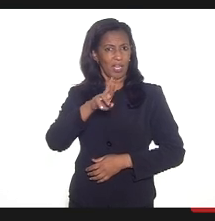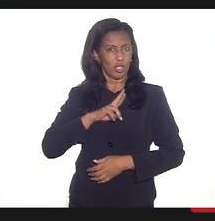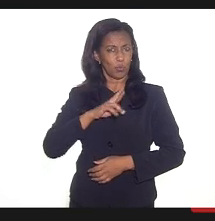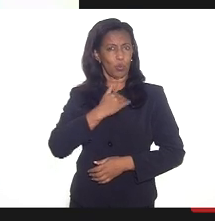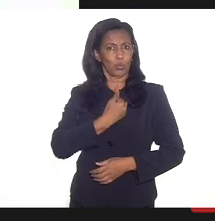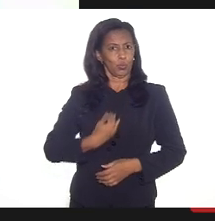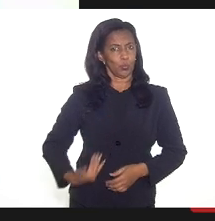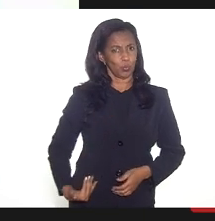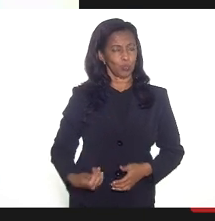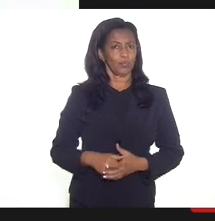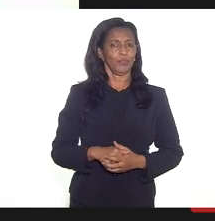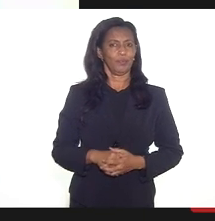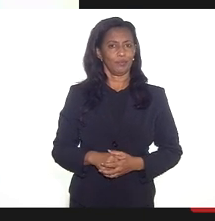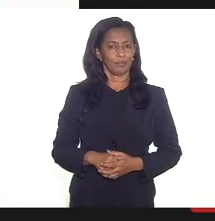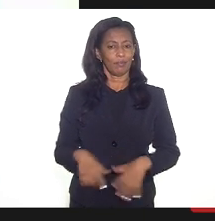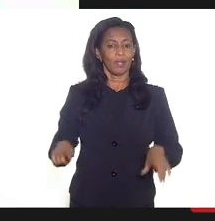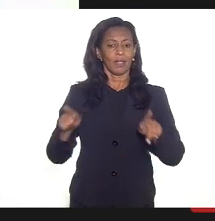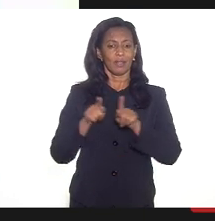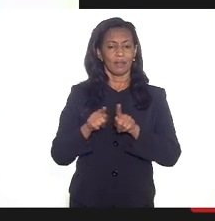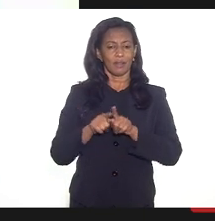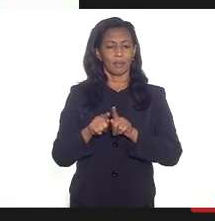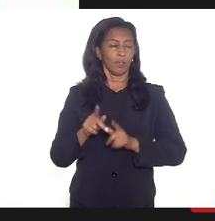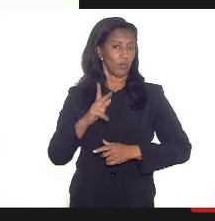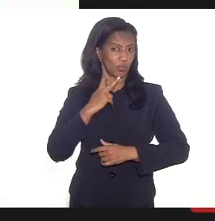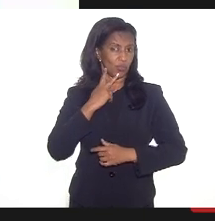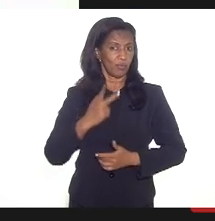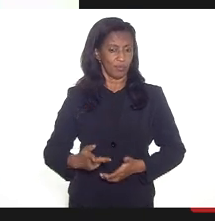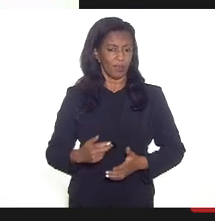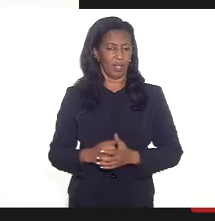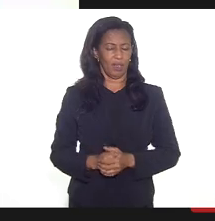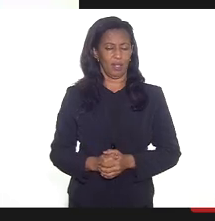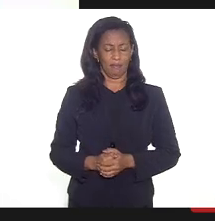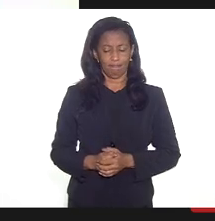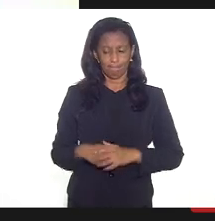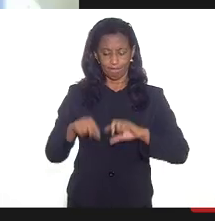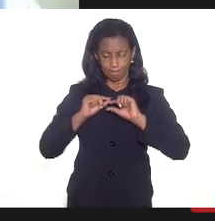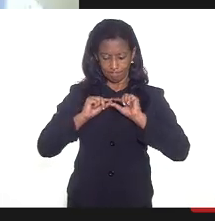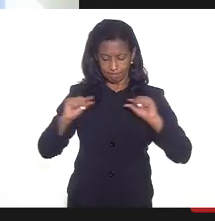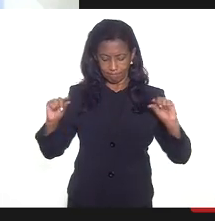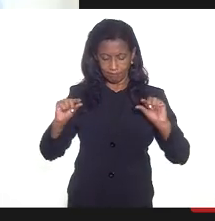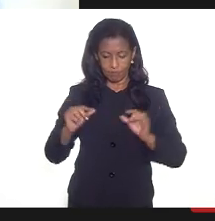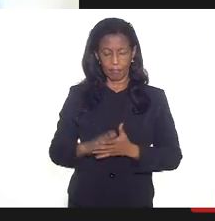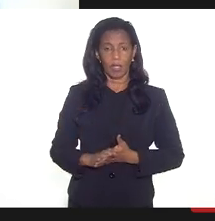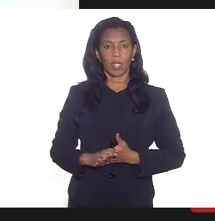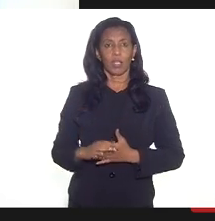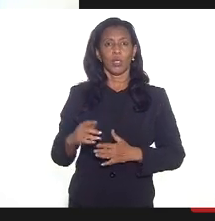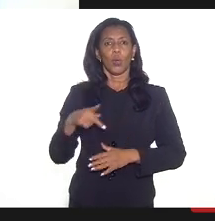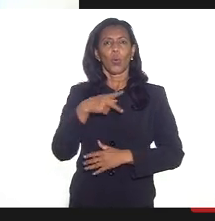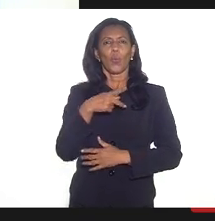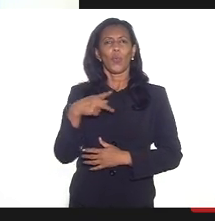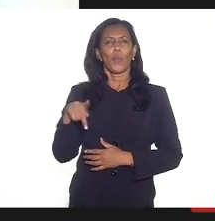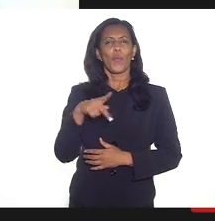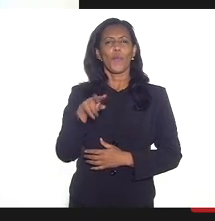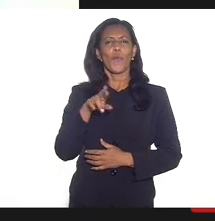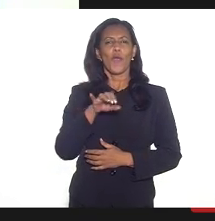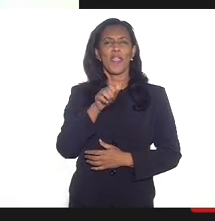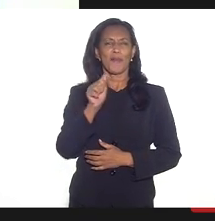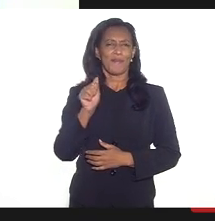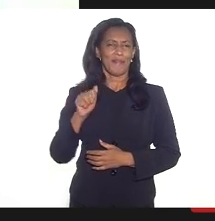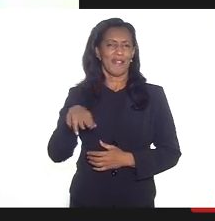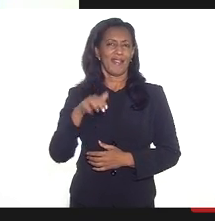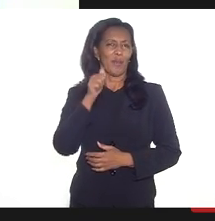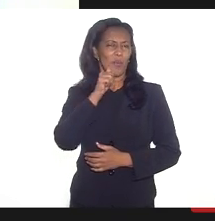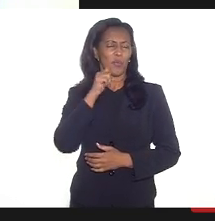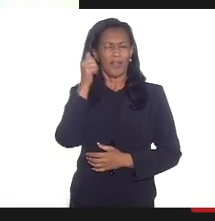E eu também gosto de citar um fragmento de um poema de uma poetisa que é